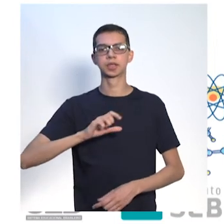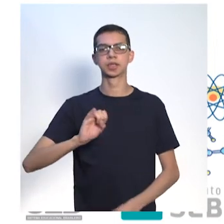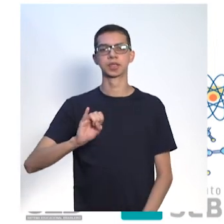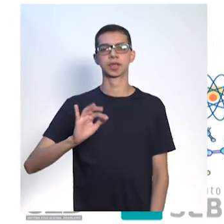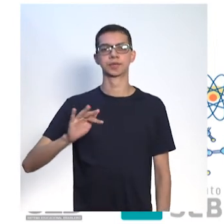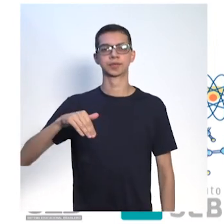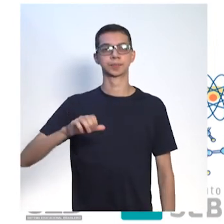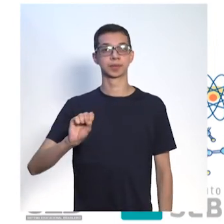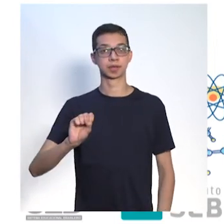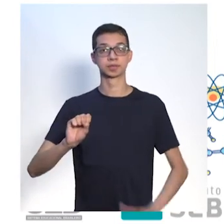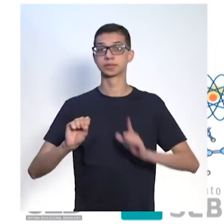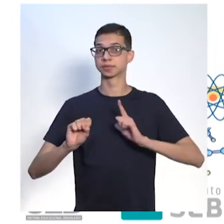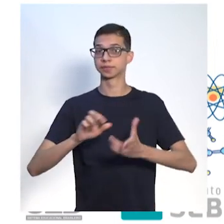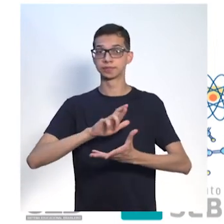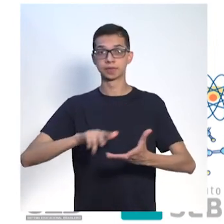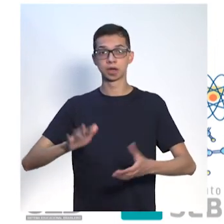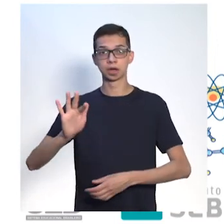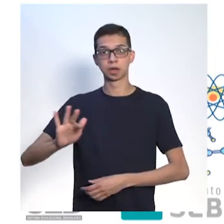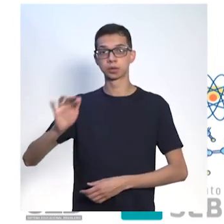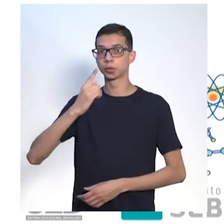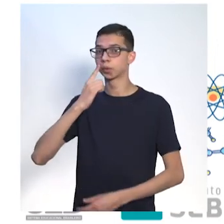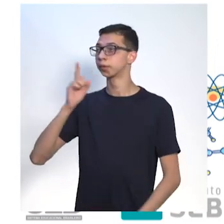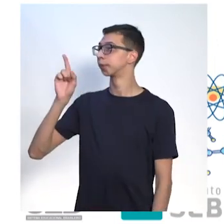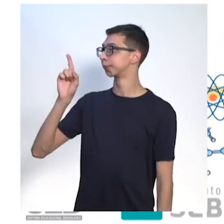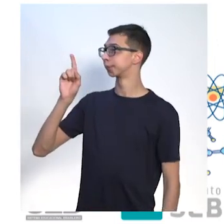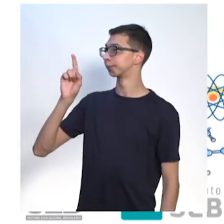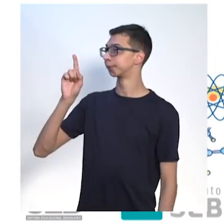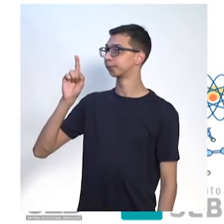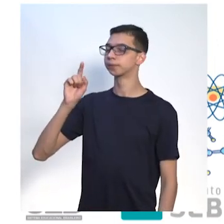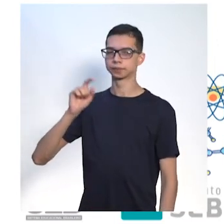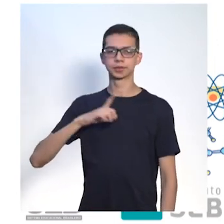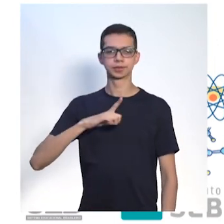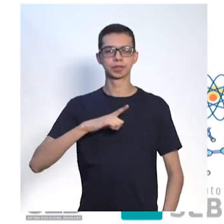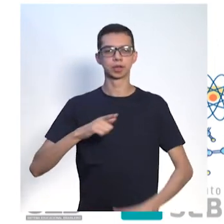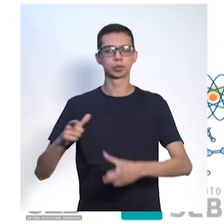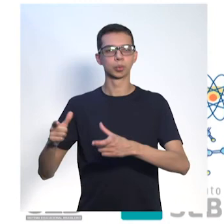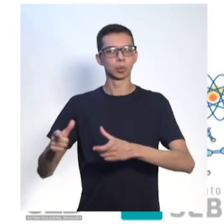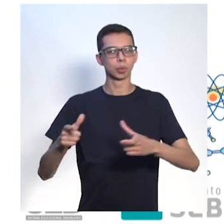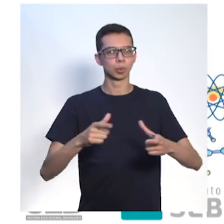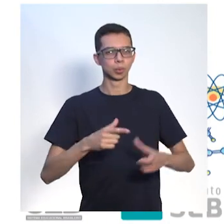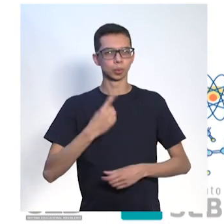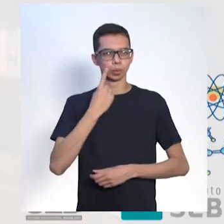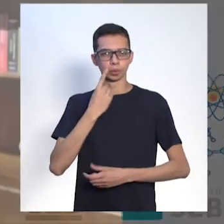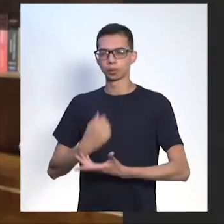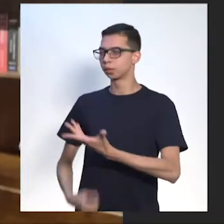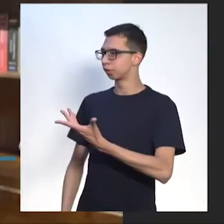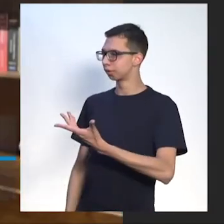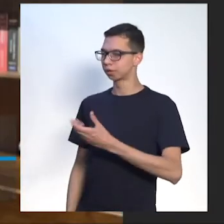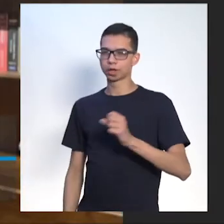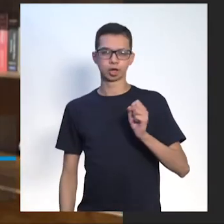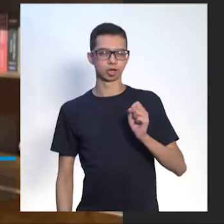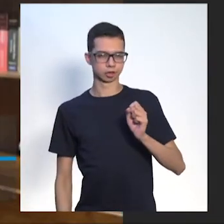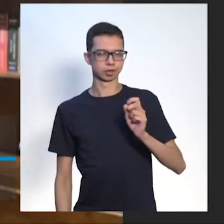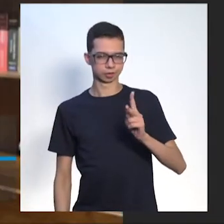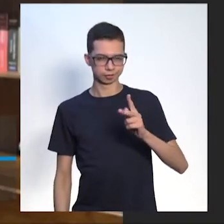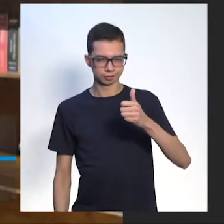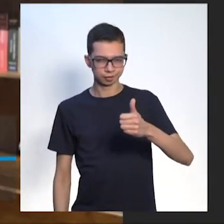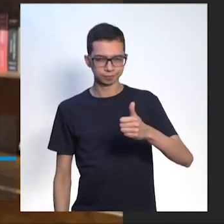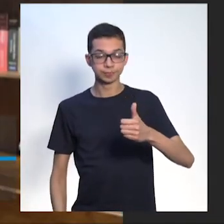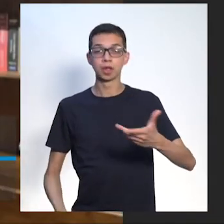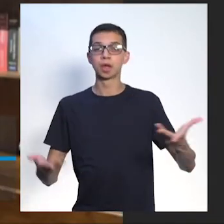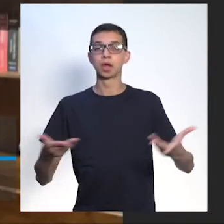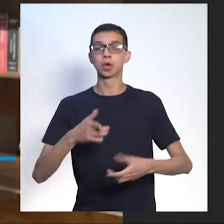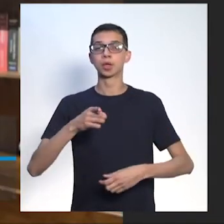Sul. Você tem várias faculdades nessa beiradinha aí. Tranquilo? Então, o que você precisa fazer agora?